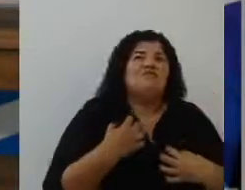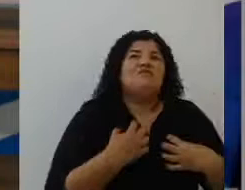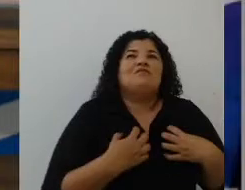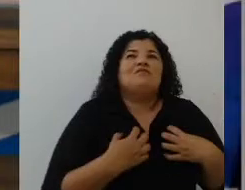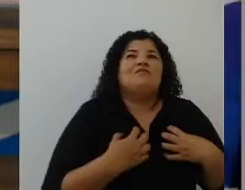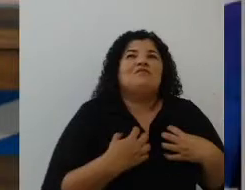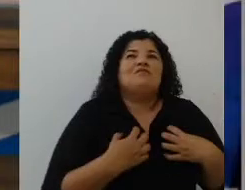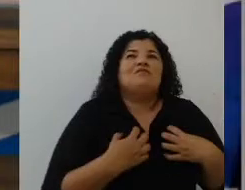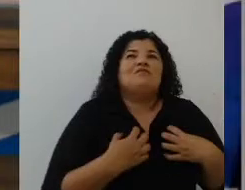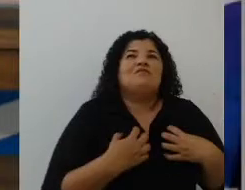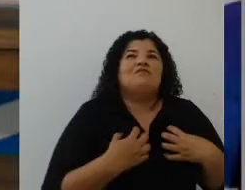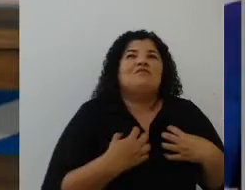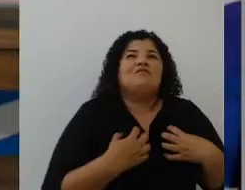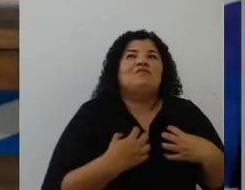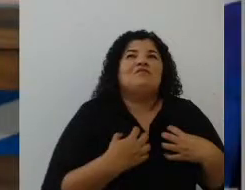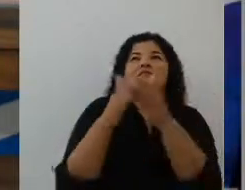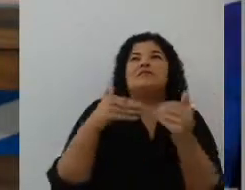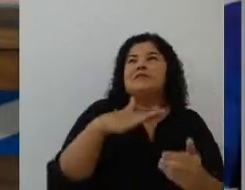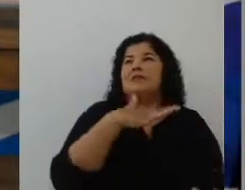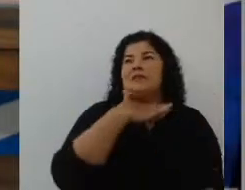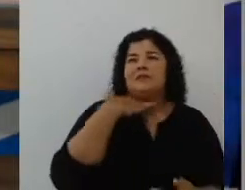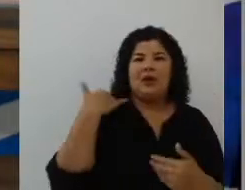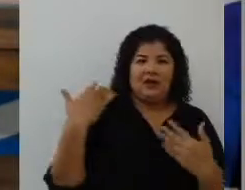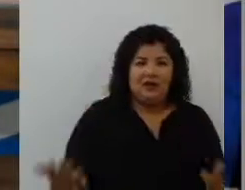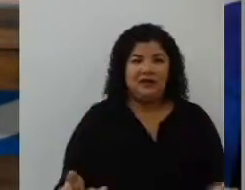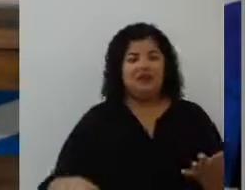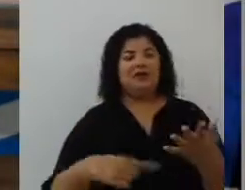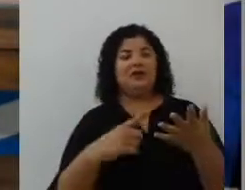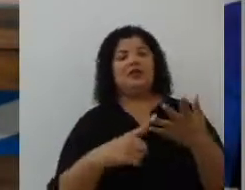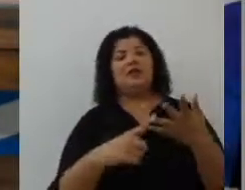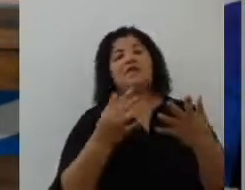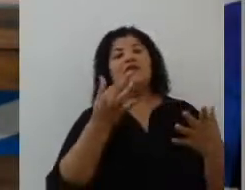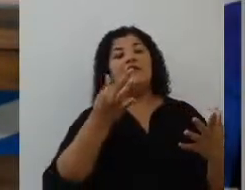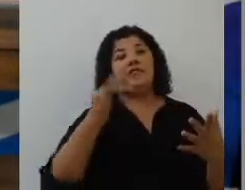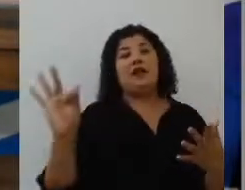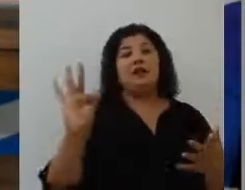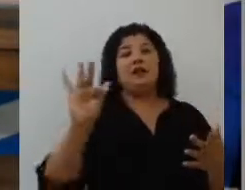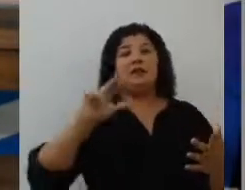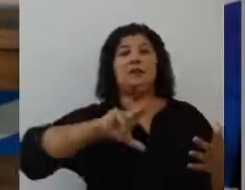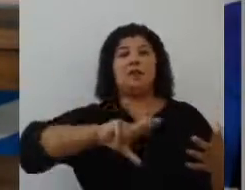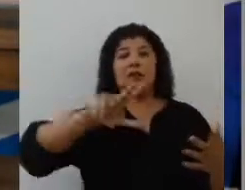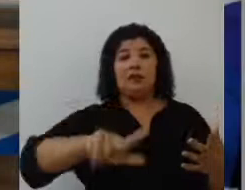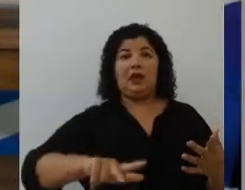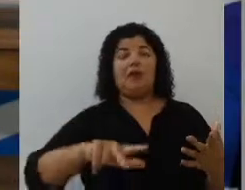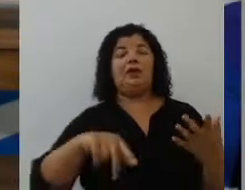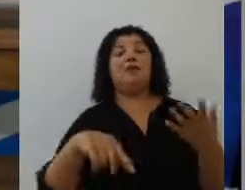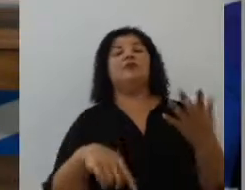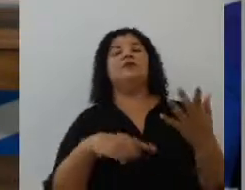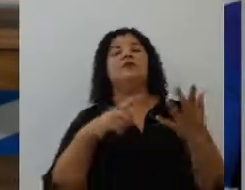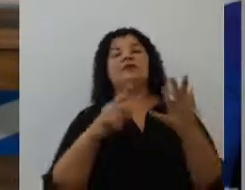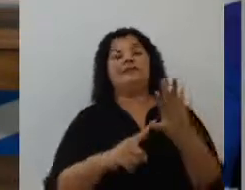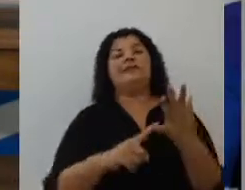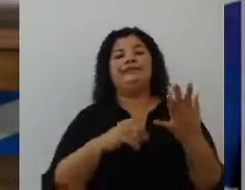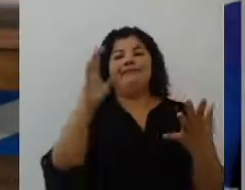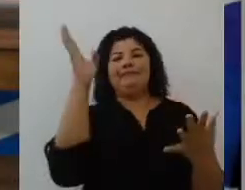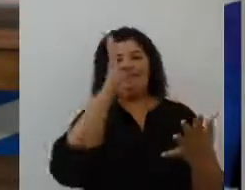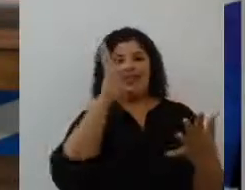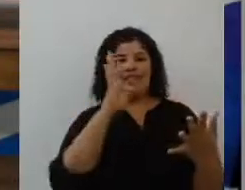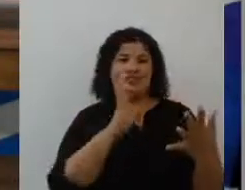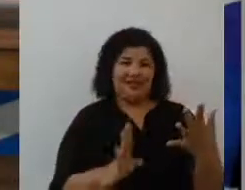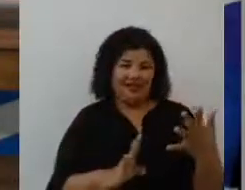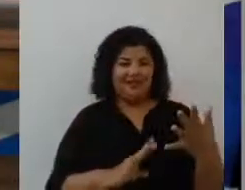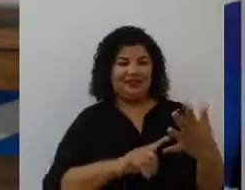culto à morte. Bem forte isso, tá? França, Portugal e chegando, logicamente, ao Brasil.